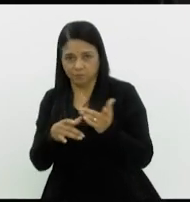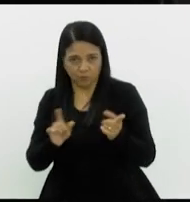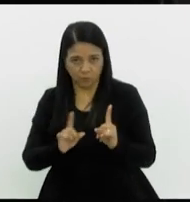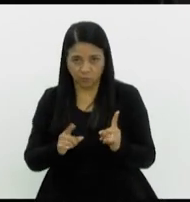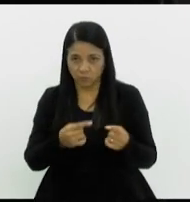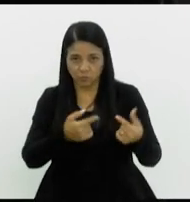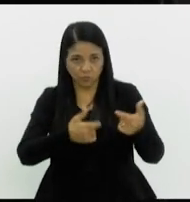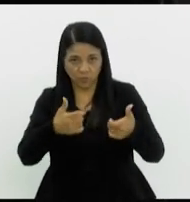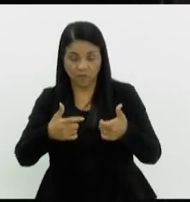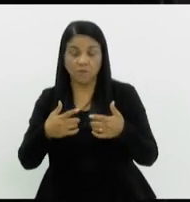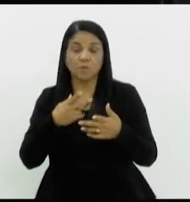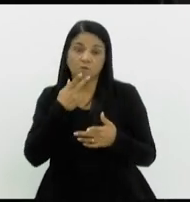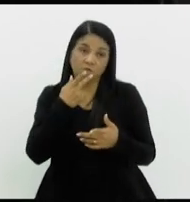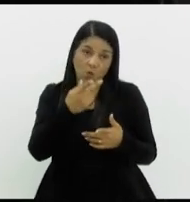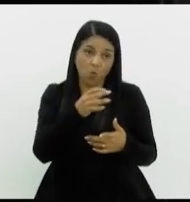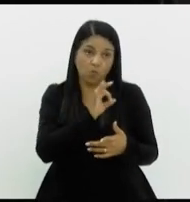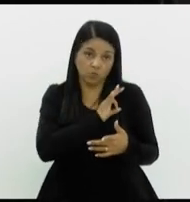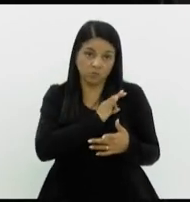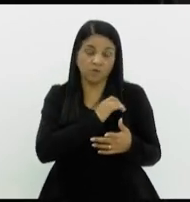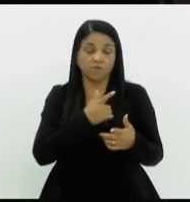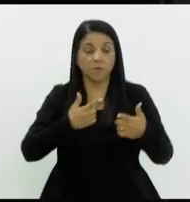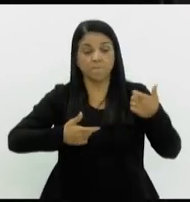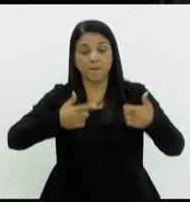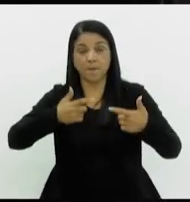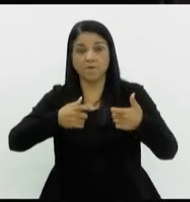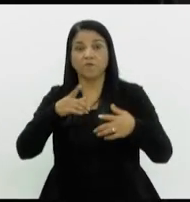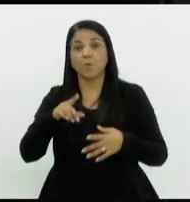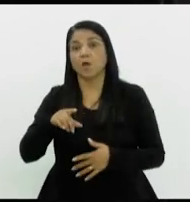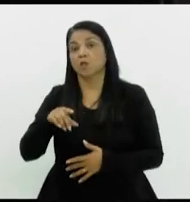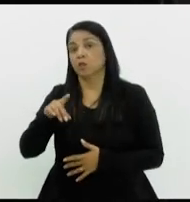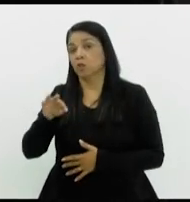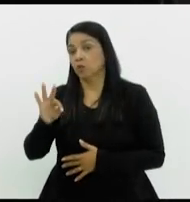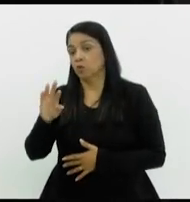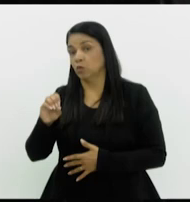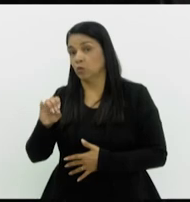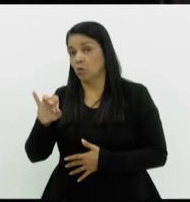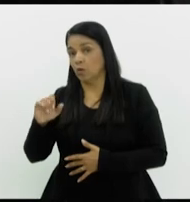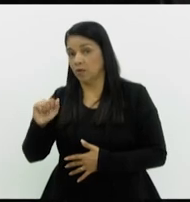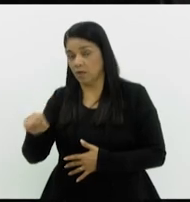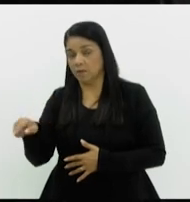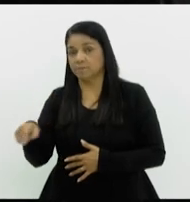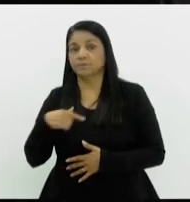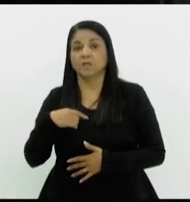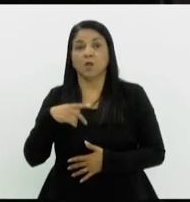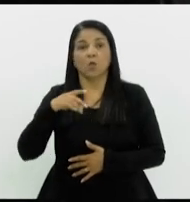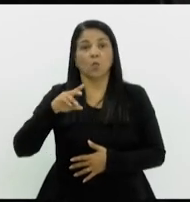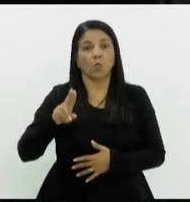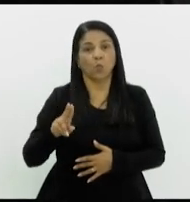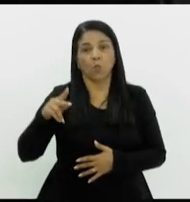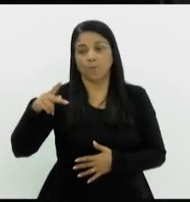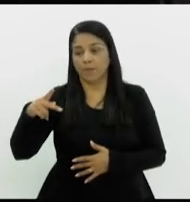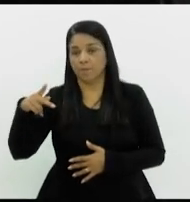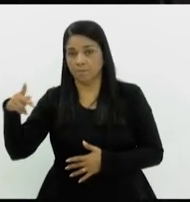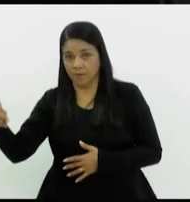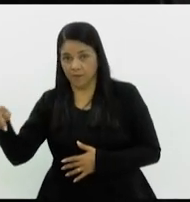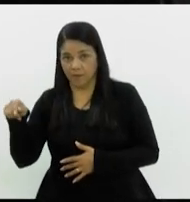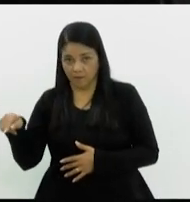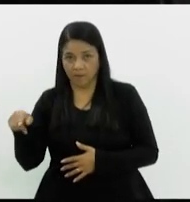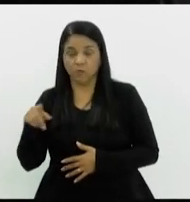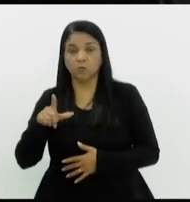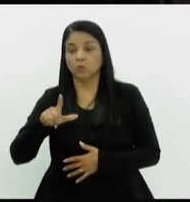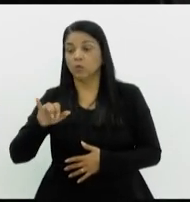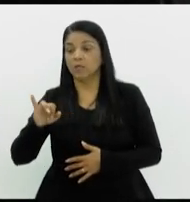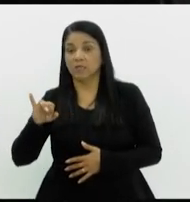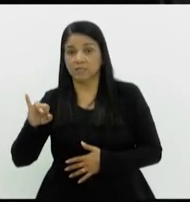e sim que foi a utilização de uma troia feita pela UPP do Lins, que atentou contra a vida de Kathleen